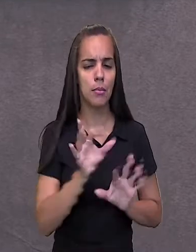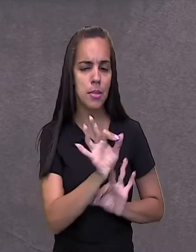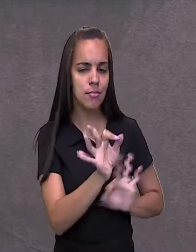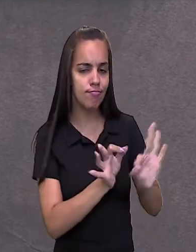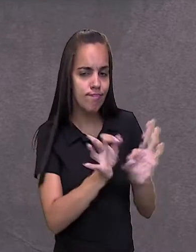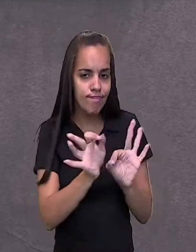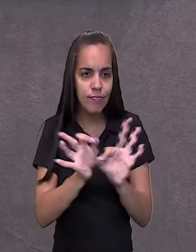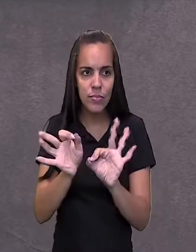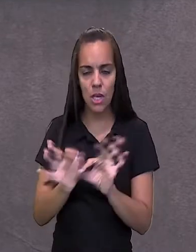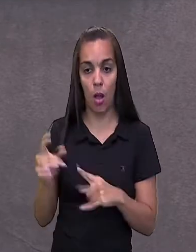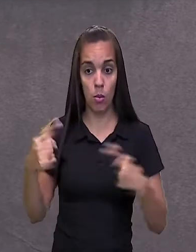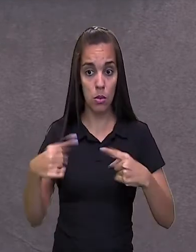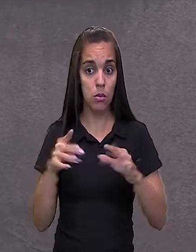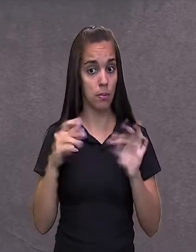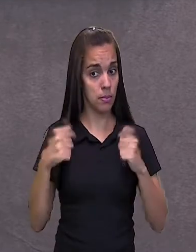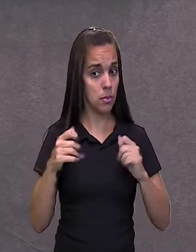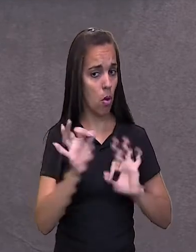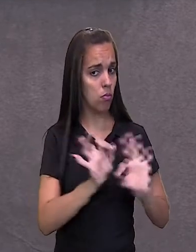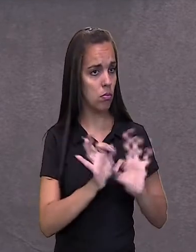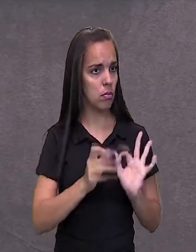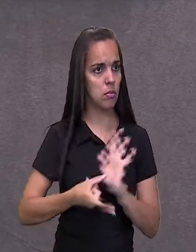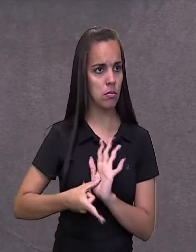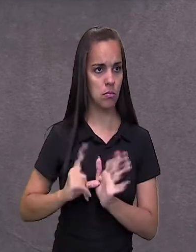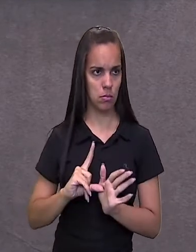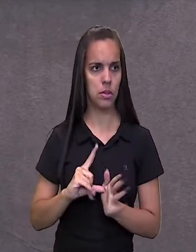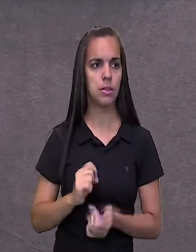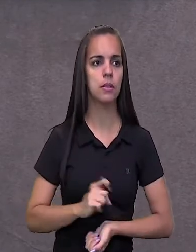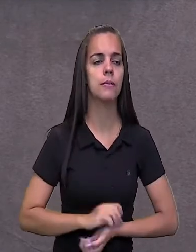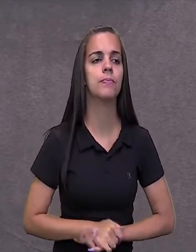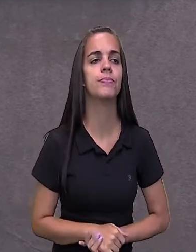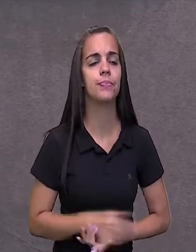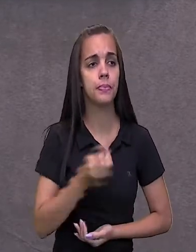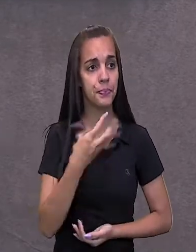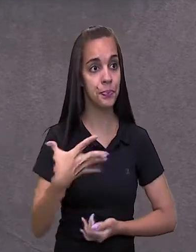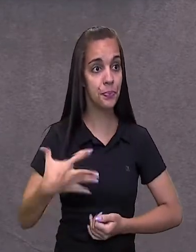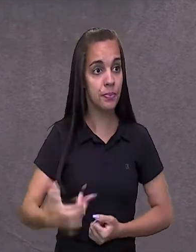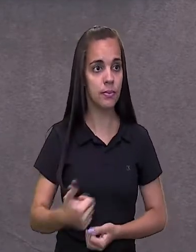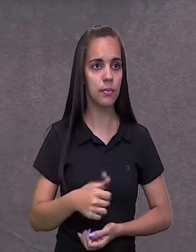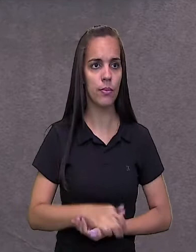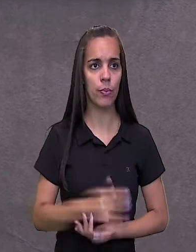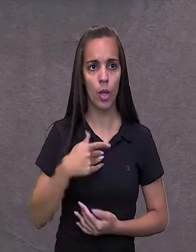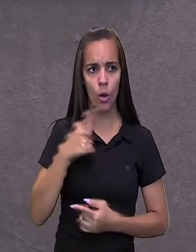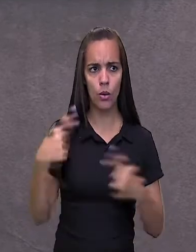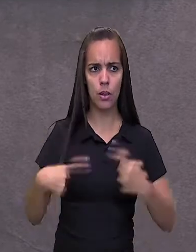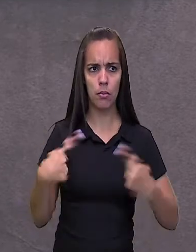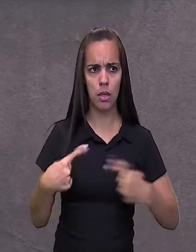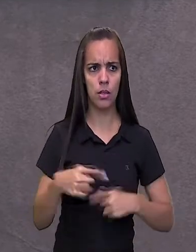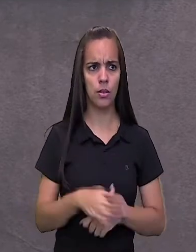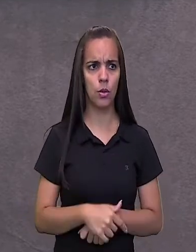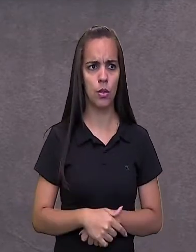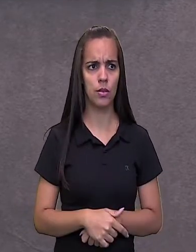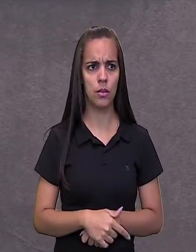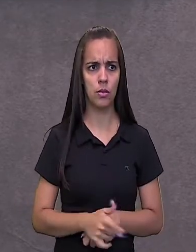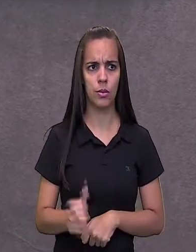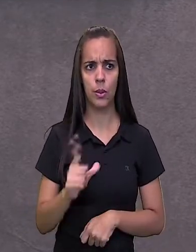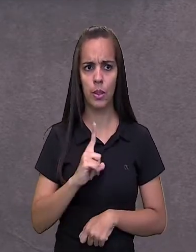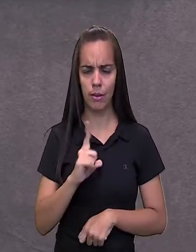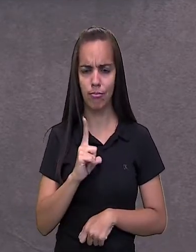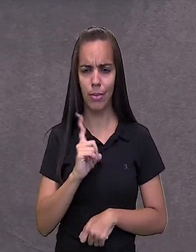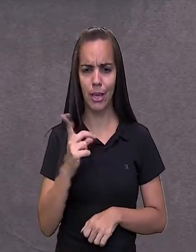organizada. Podemos dizer isso, uma discussão, uma troca de ideias. Bem, o debate, ele tem um